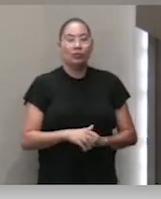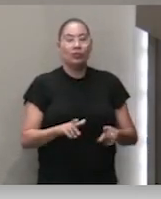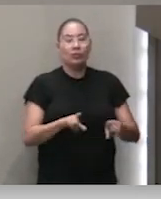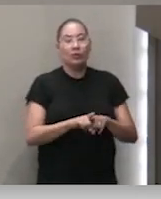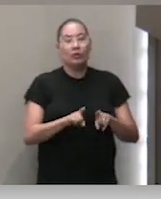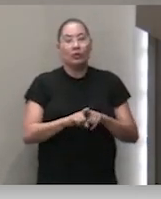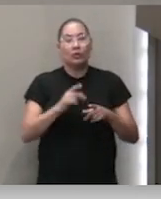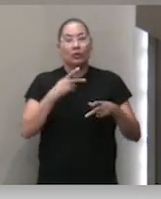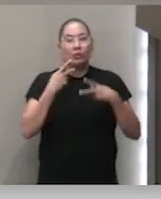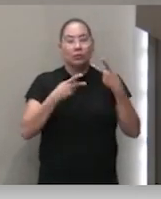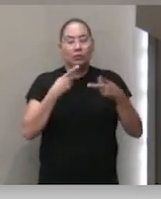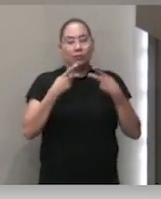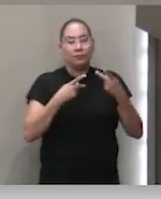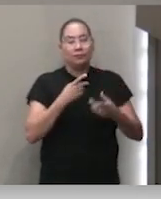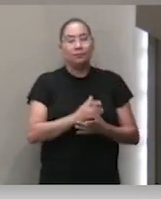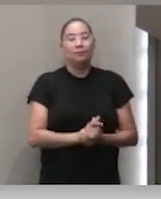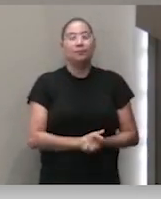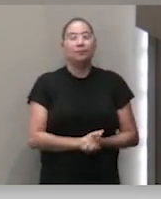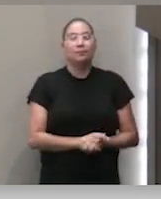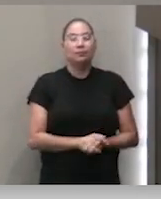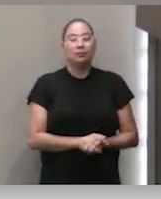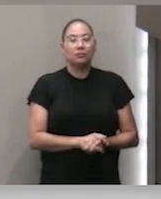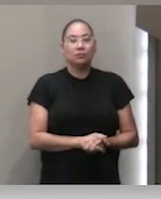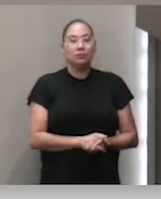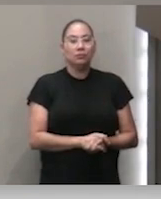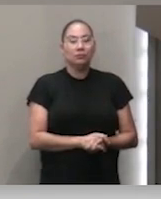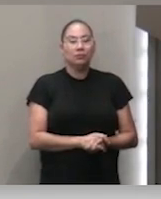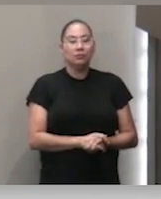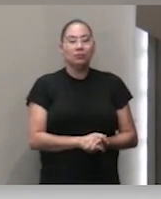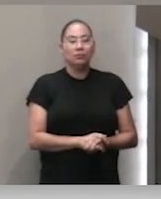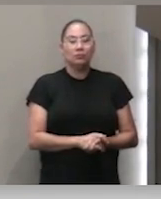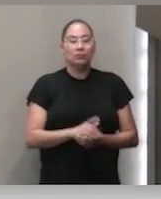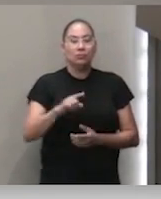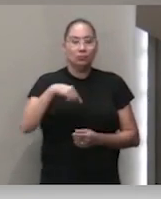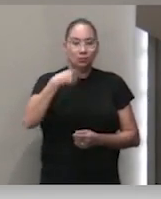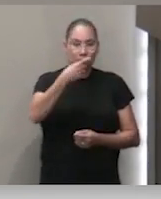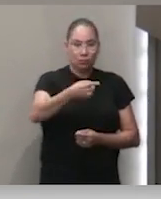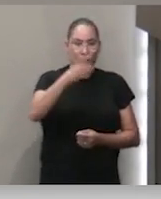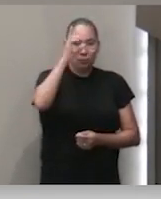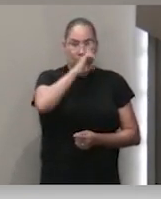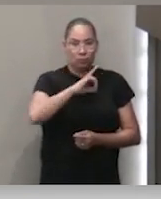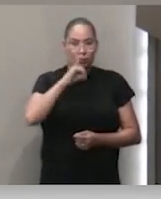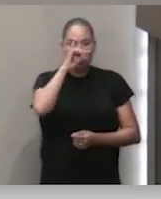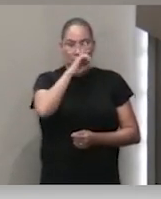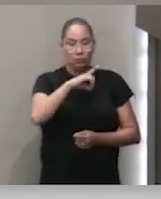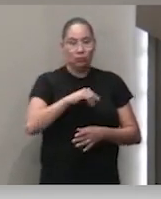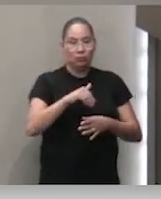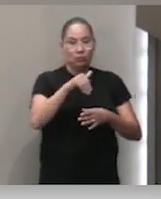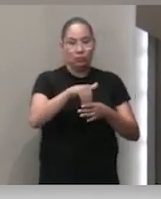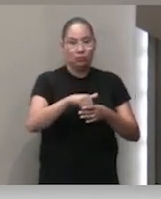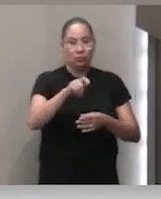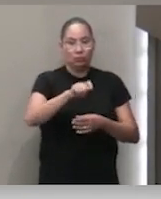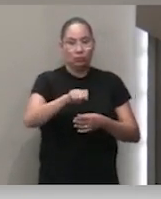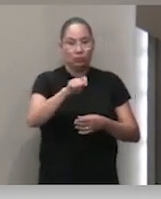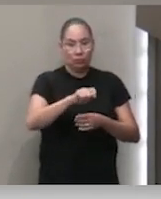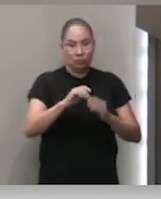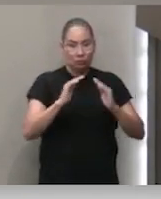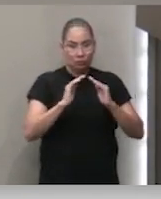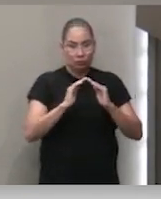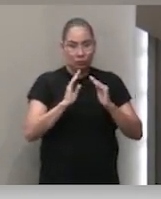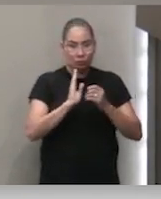Também quero citar aqui e reforçar que no próximo domingo, né, temos as eleições das associações de